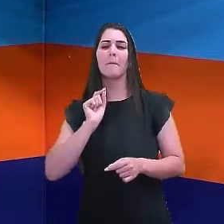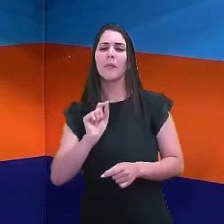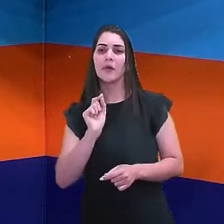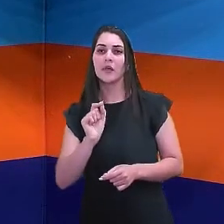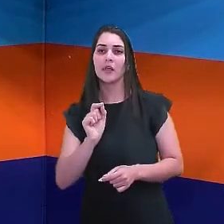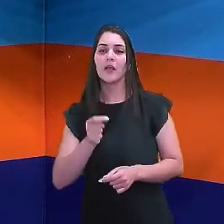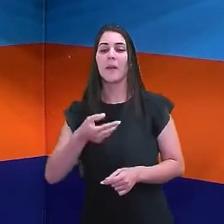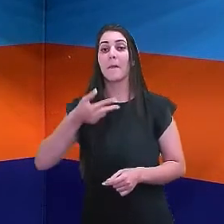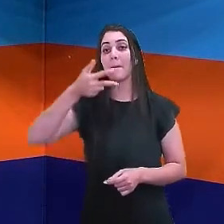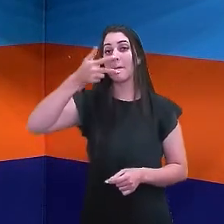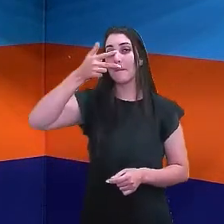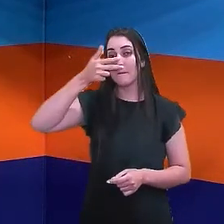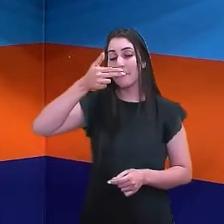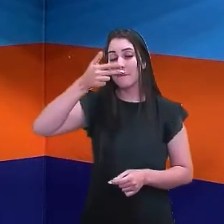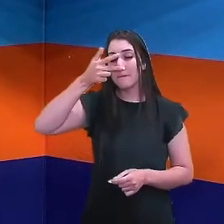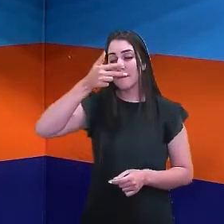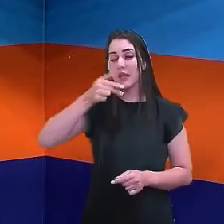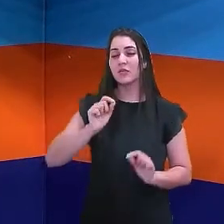Pelas mesmas